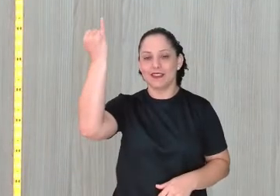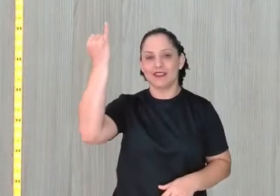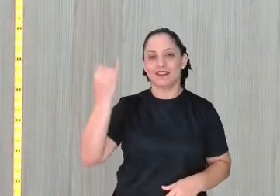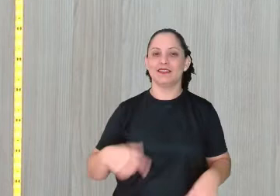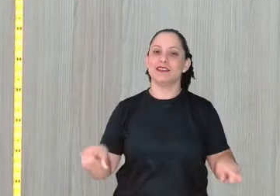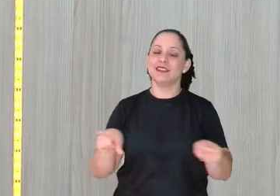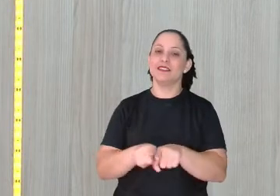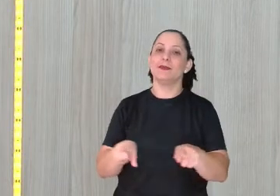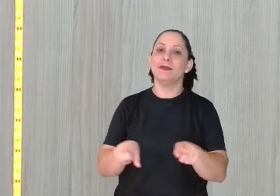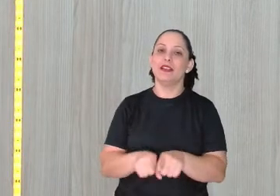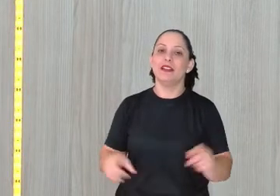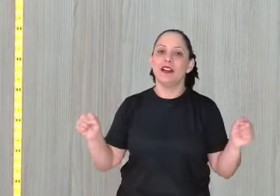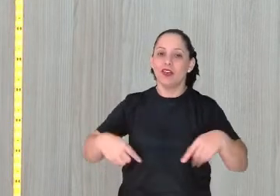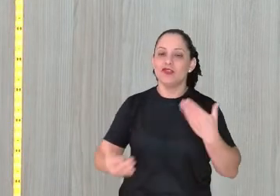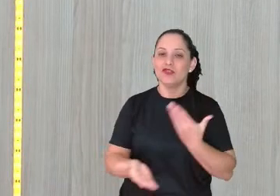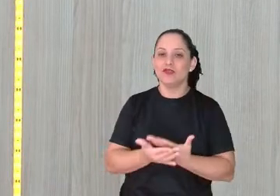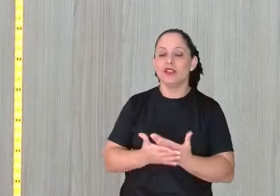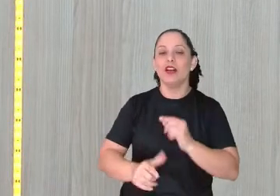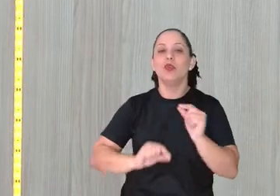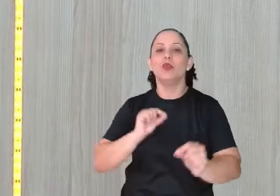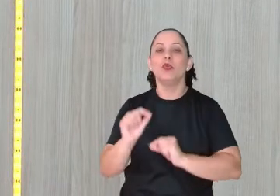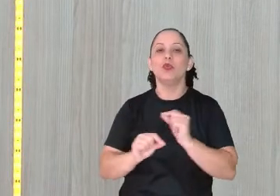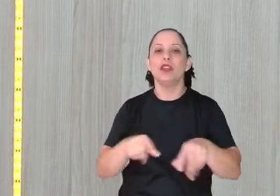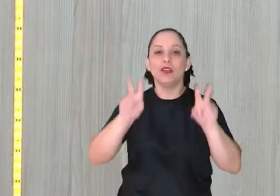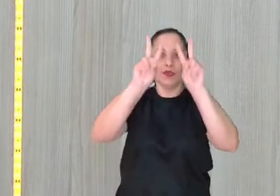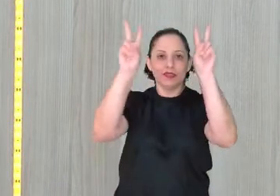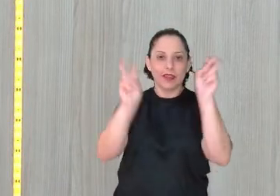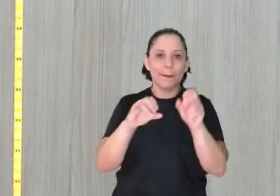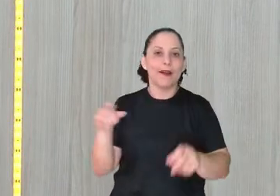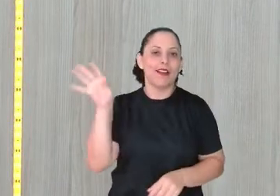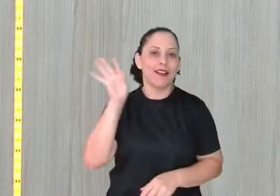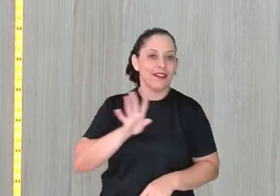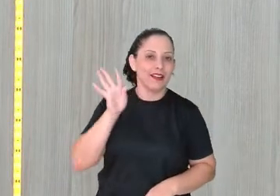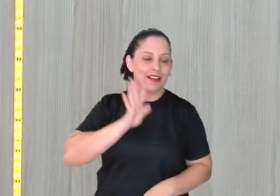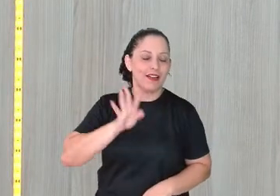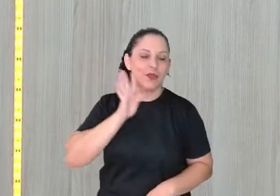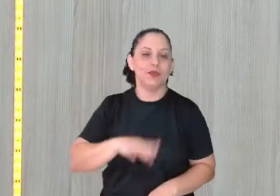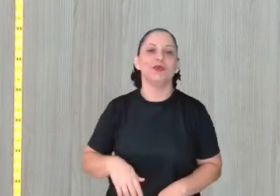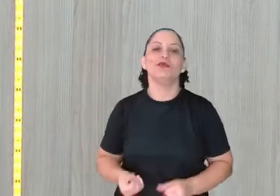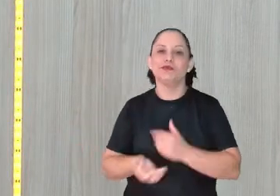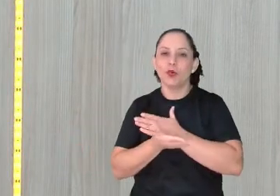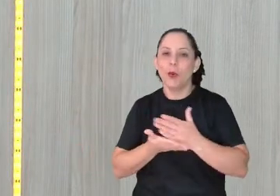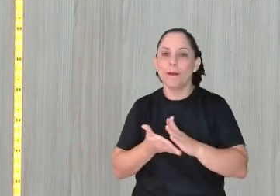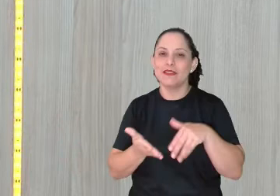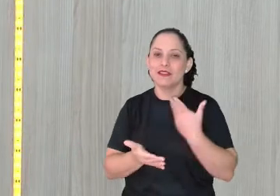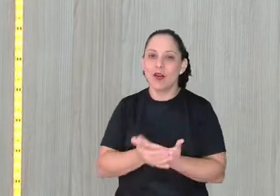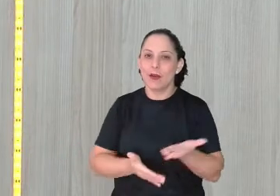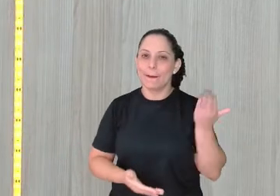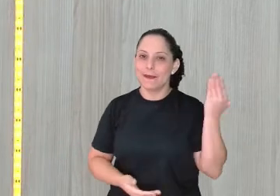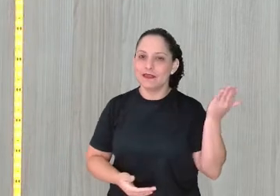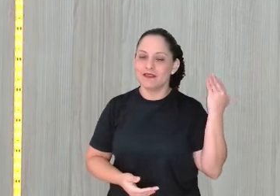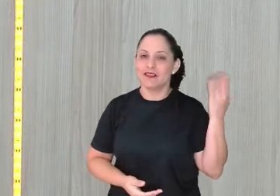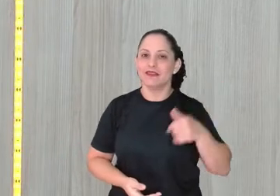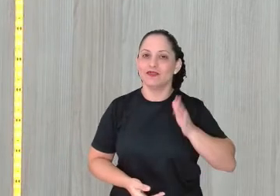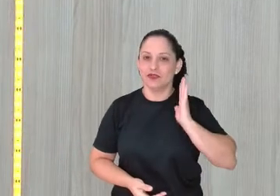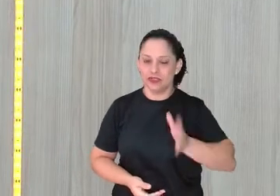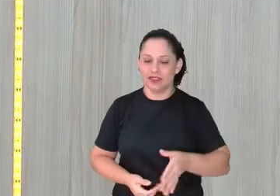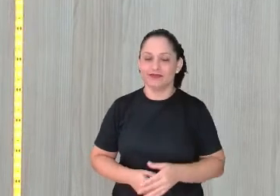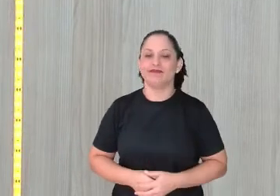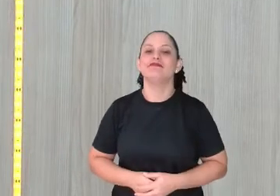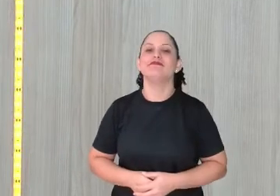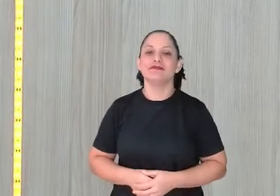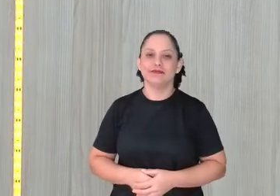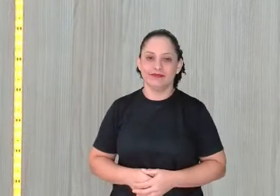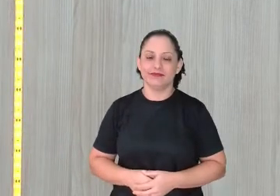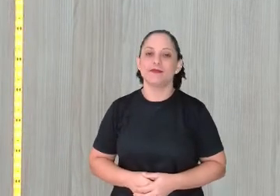gente vai estudar um pouquinho hoje de um assunto que é bem legal também. E a gente já iniciou na aula anterior, não foi, professora Carol?